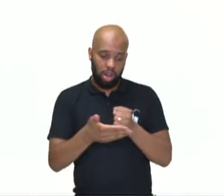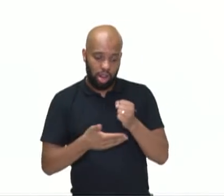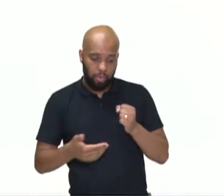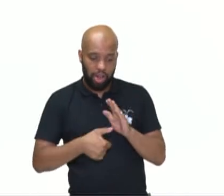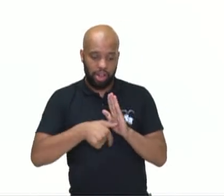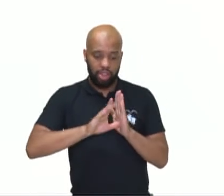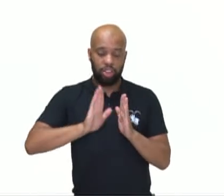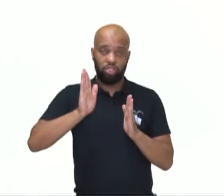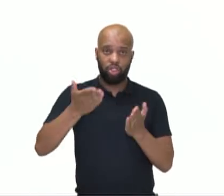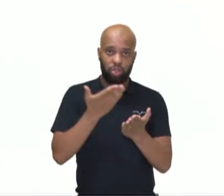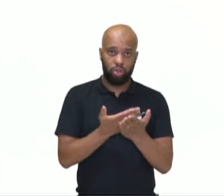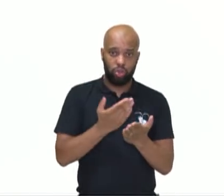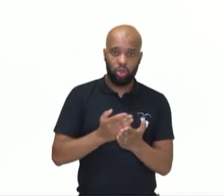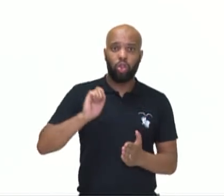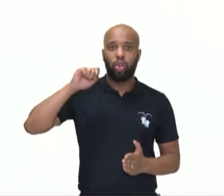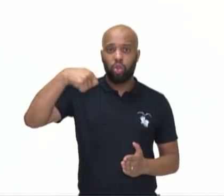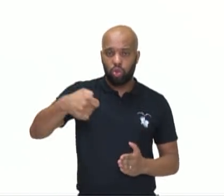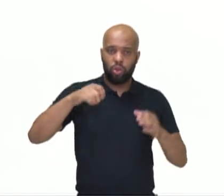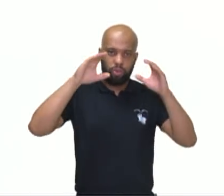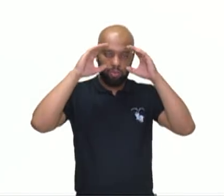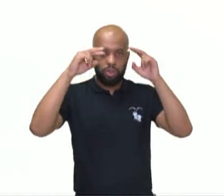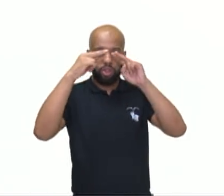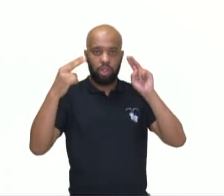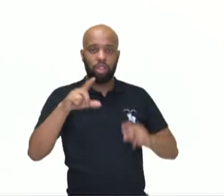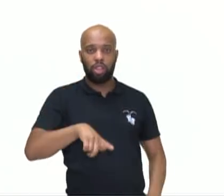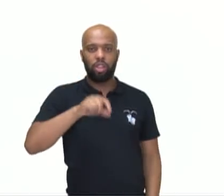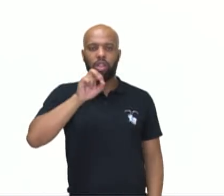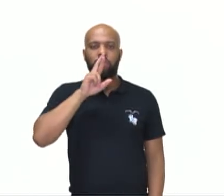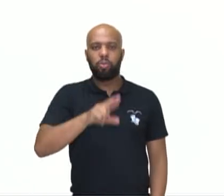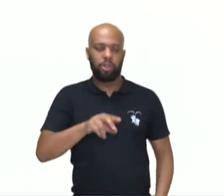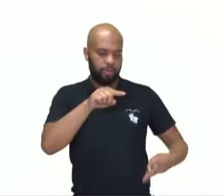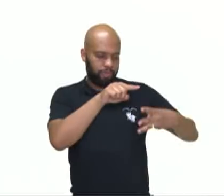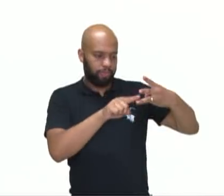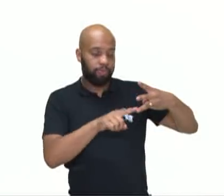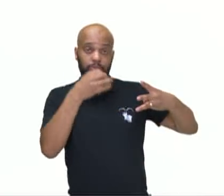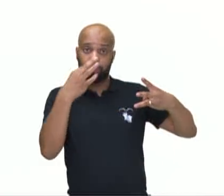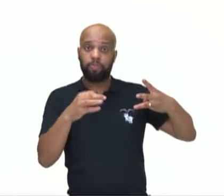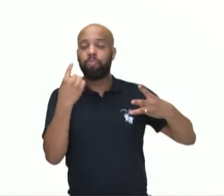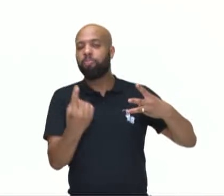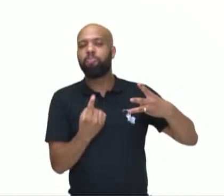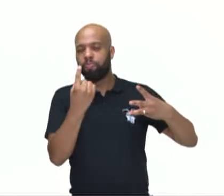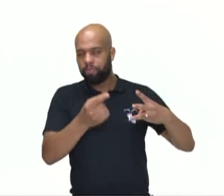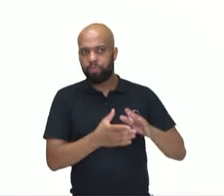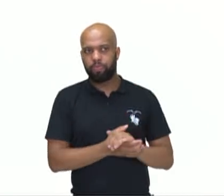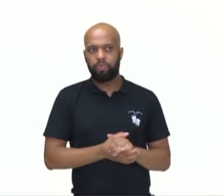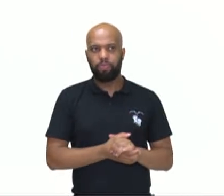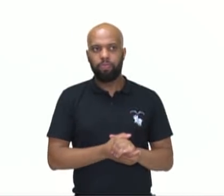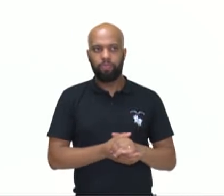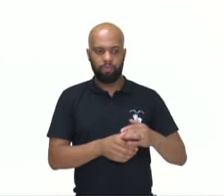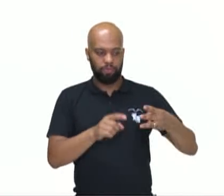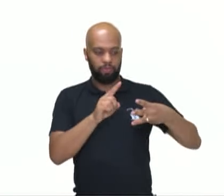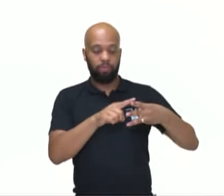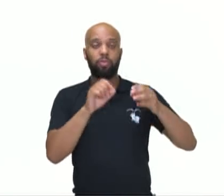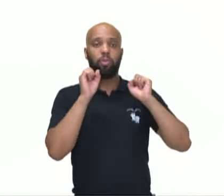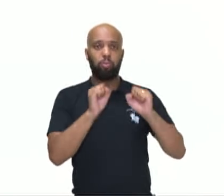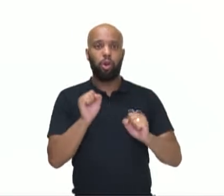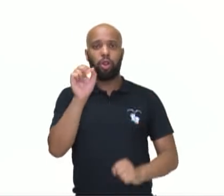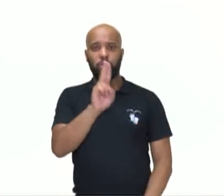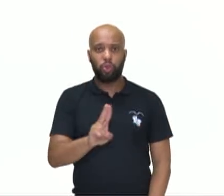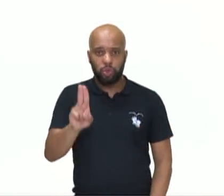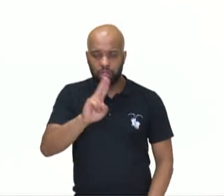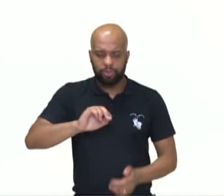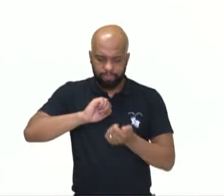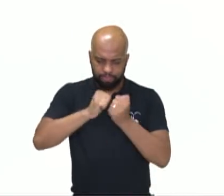que já estudamos sobre a realidade virtual, assinale a alternativa correta. Pode ser utilizada